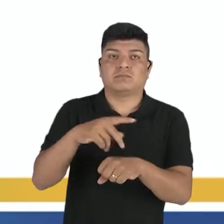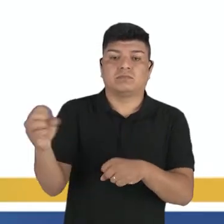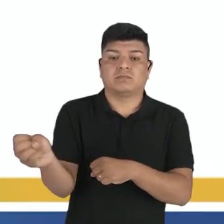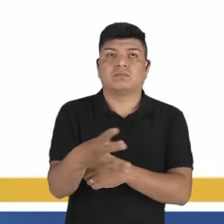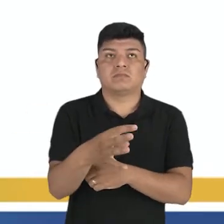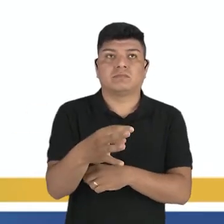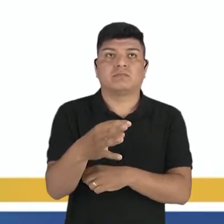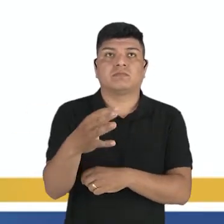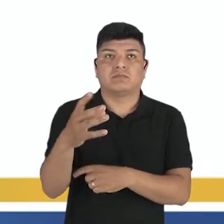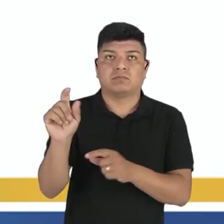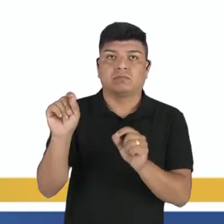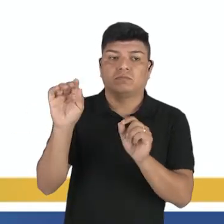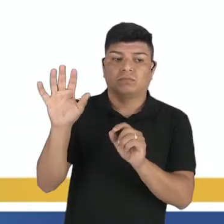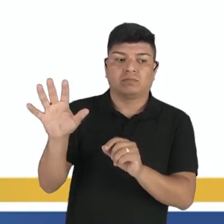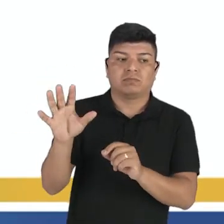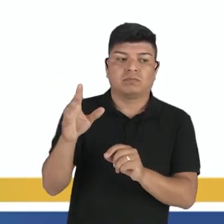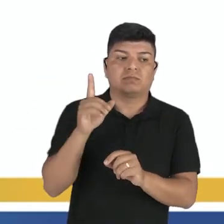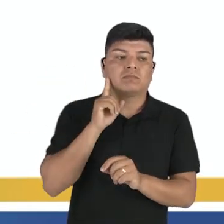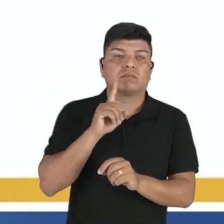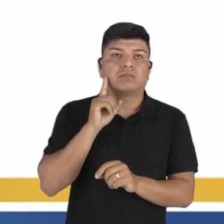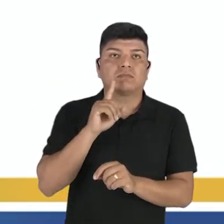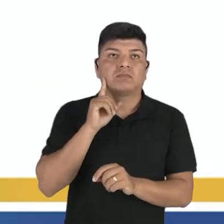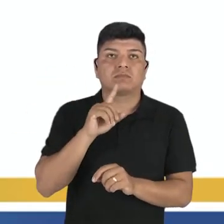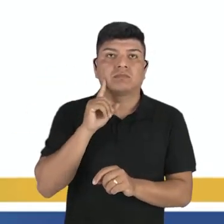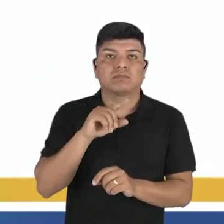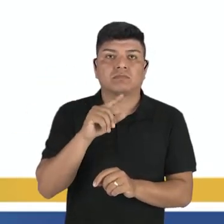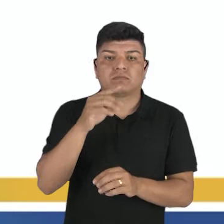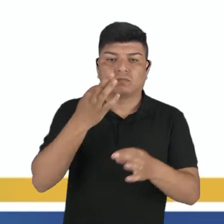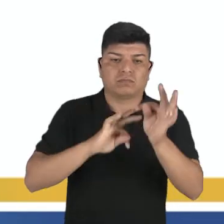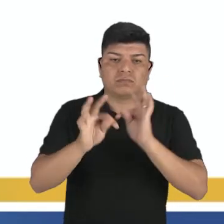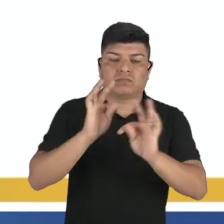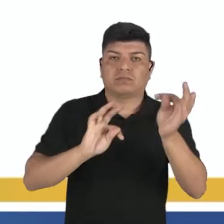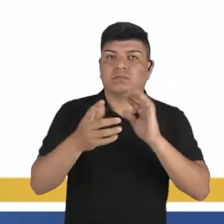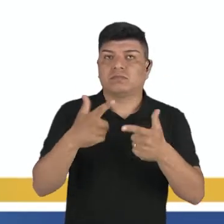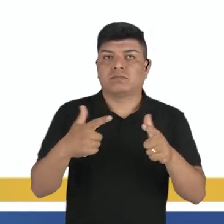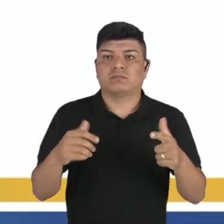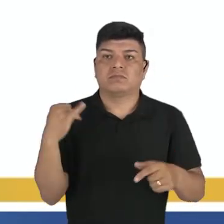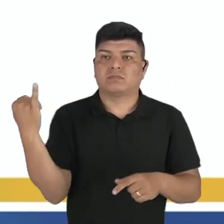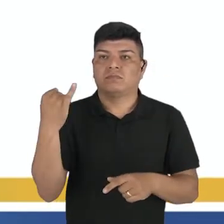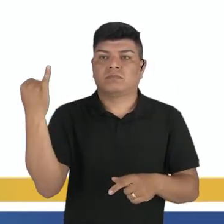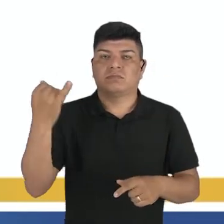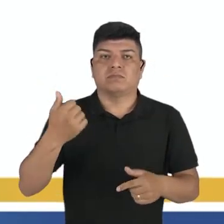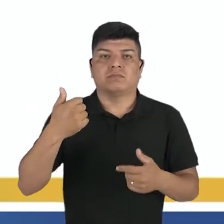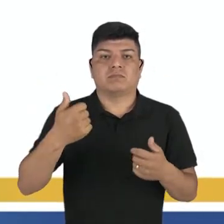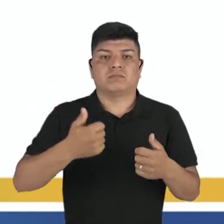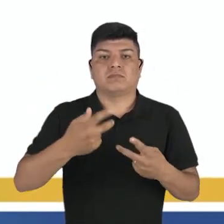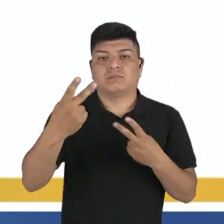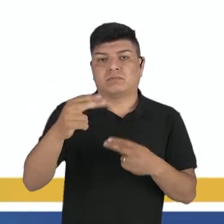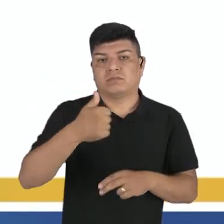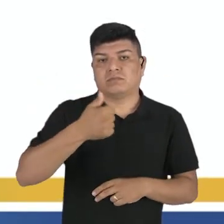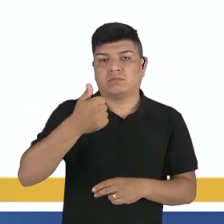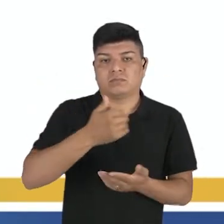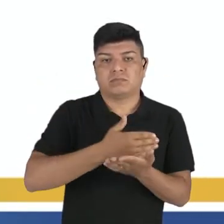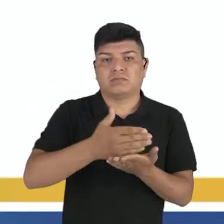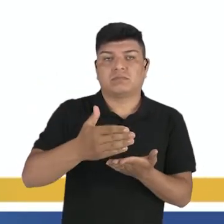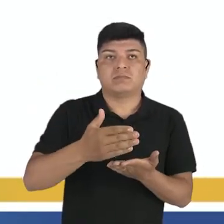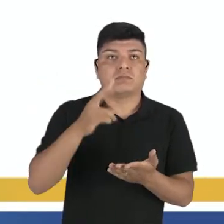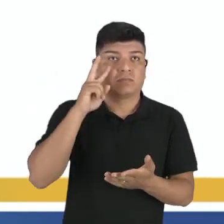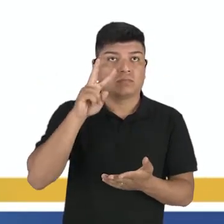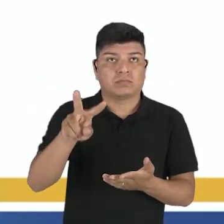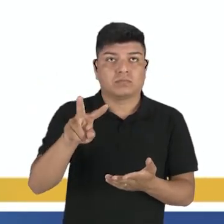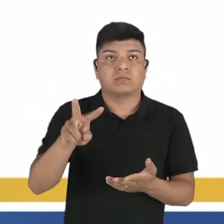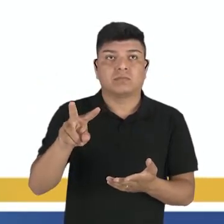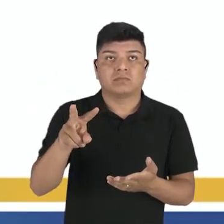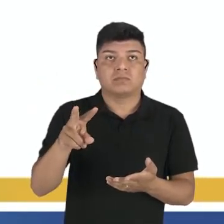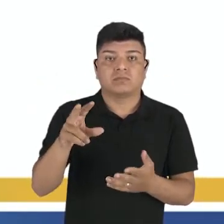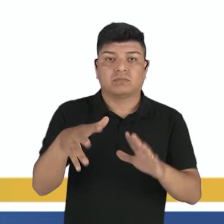tigres asiáticos. Eles não tinham tanta tecnologia e tanta importância quanto os primeiros, porque eles estavam começando. Aí nós vemos